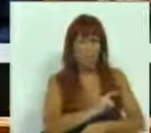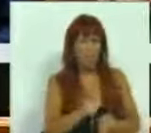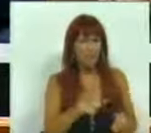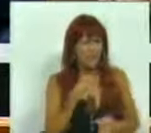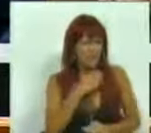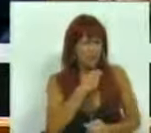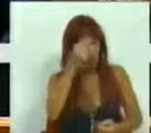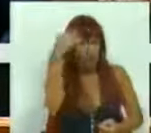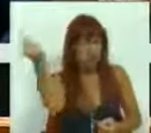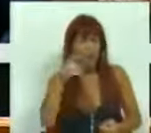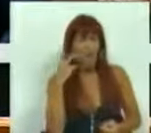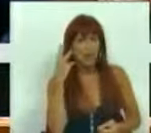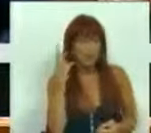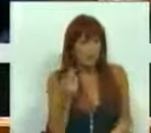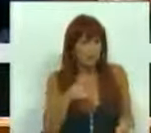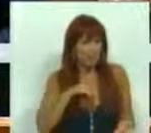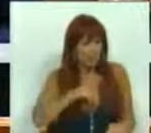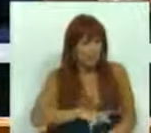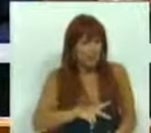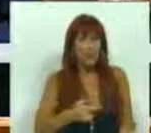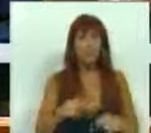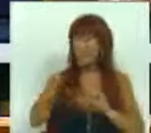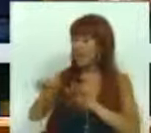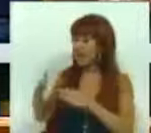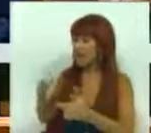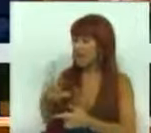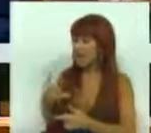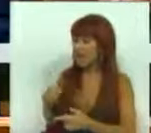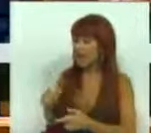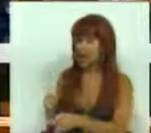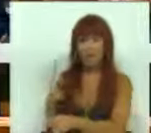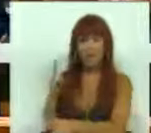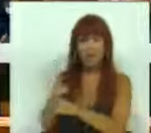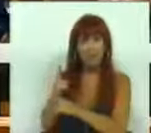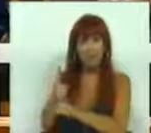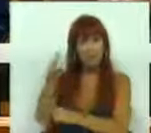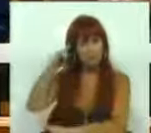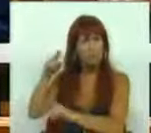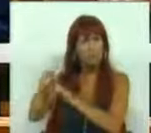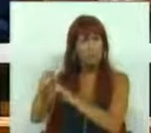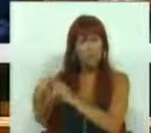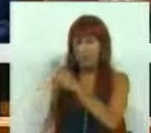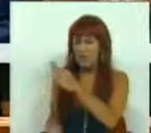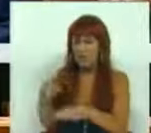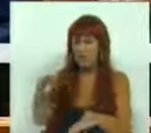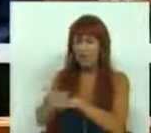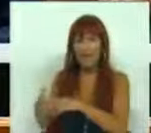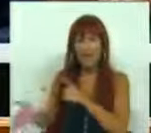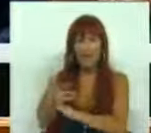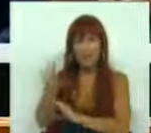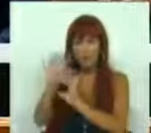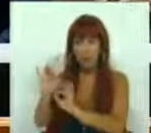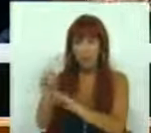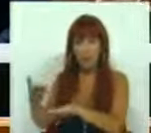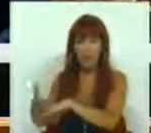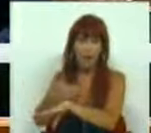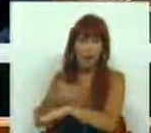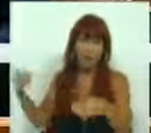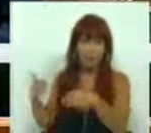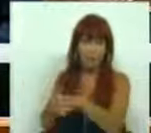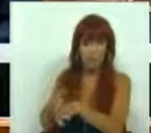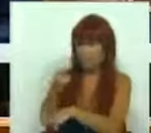possível ignorar e que o país vive. A iniciativa do CDS, mantendo o propósito de criação de uma rede nacional de cuidados